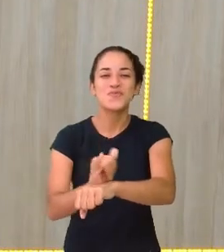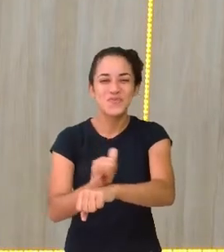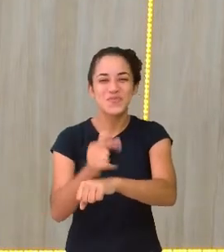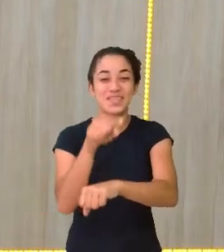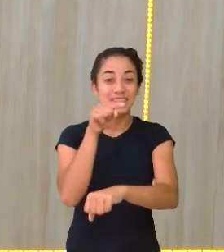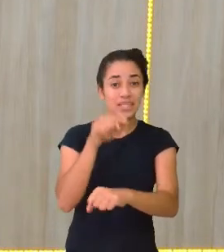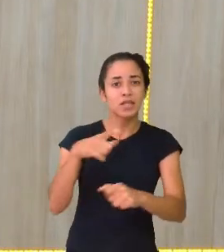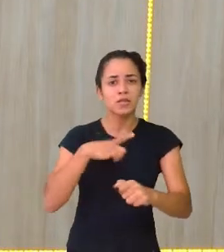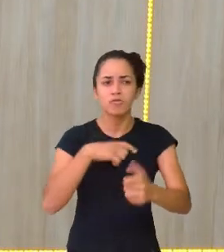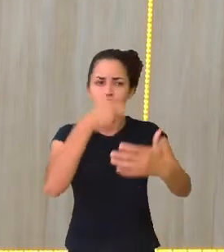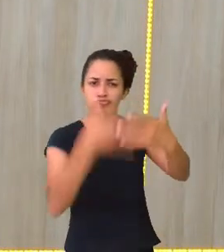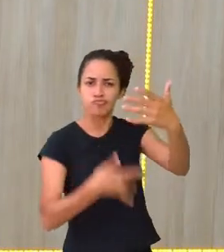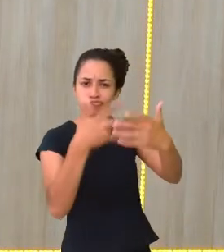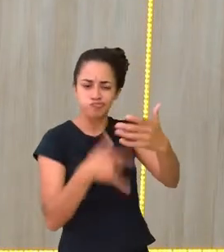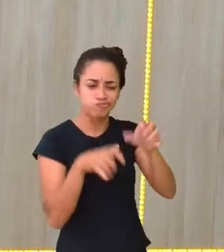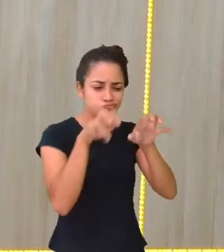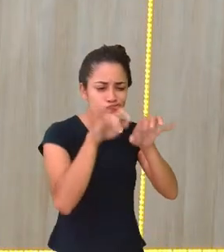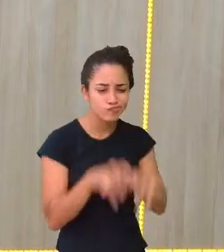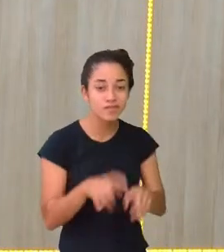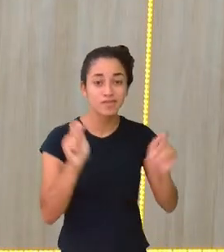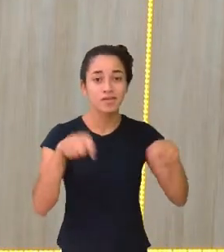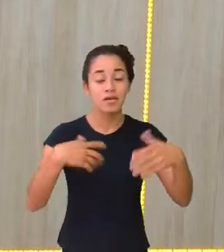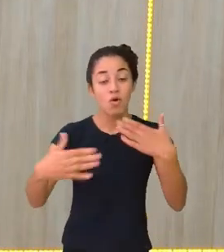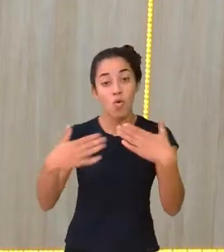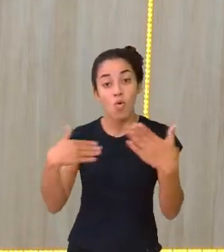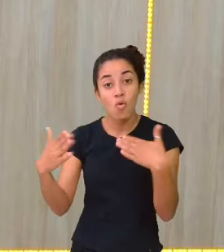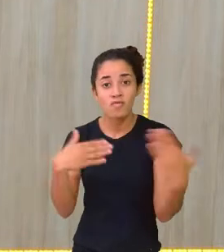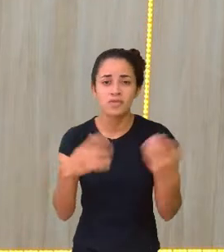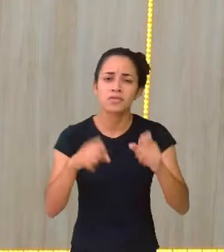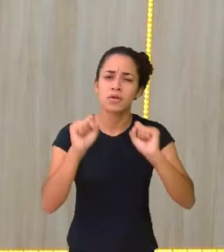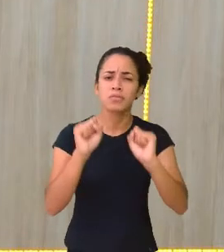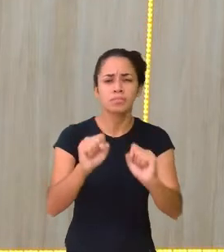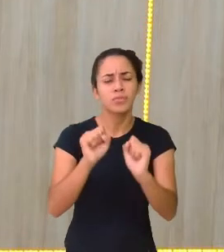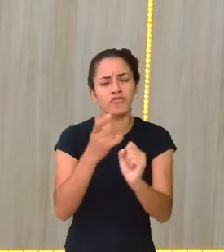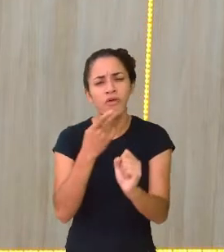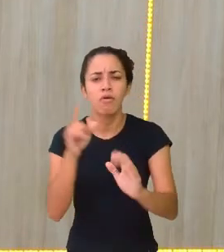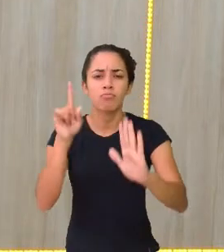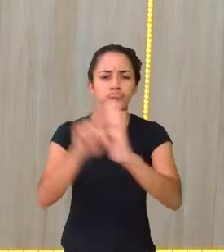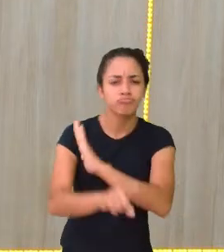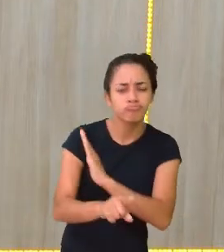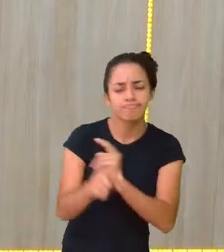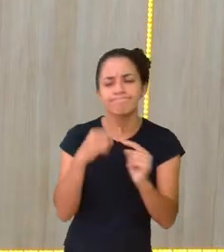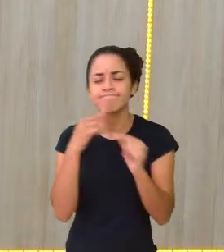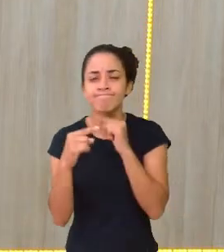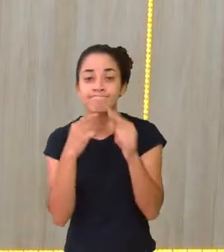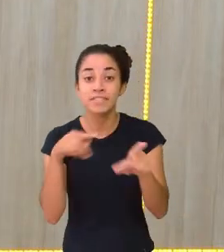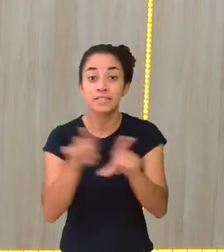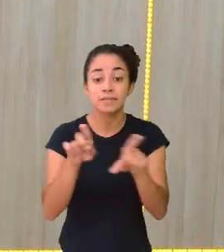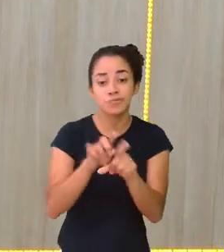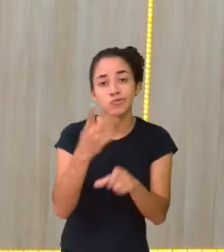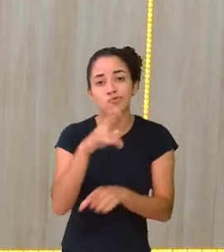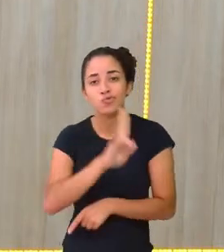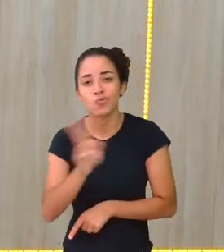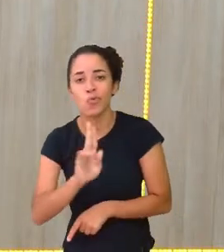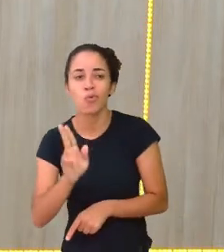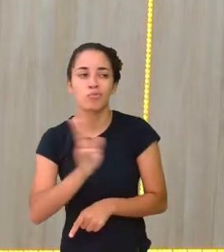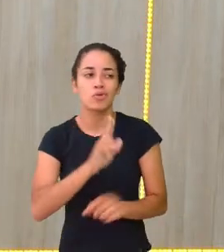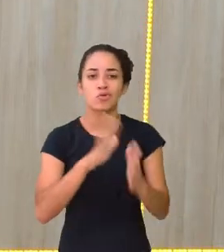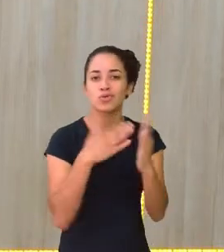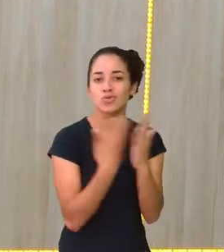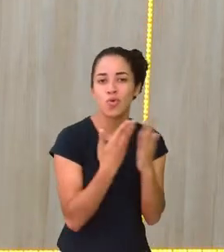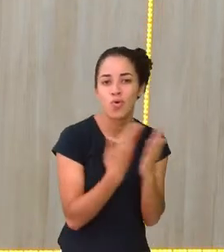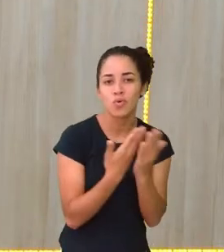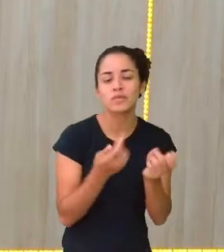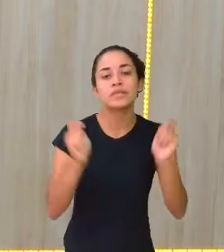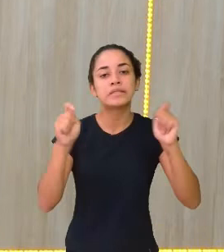também tem chat. E a gente também vai poder conversar. Deixa lá sua perguntinha, sua dúvida. Deixa também teu nome, o nome da tua escola, para a